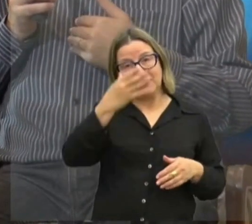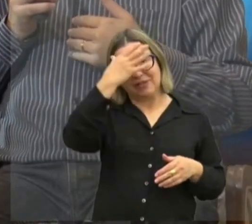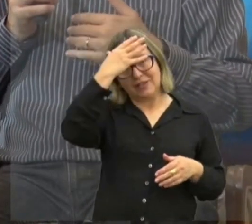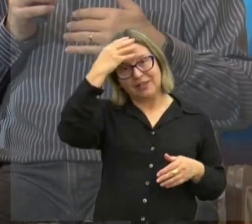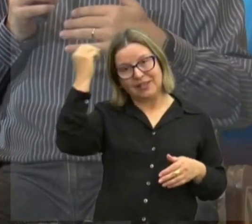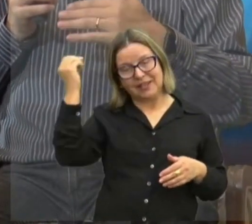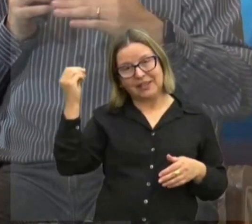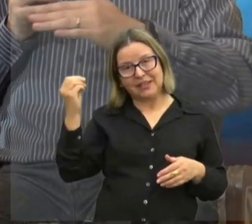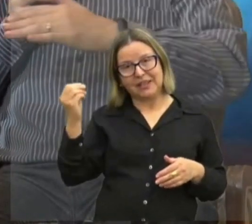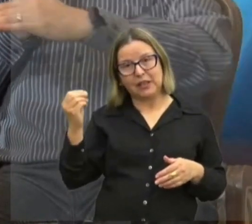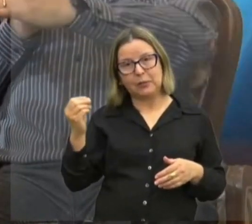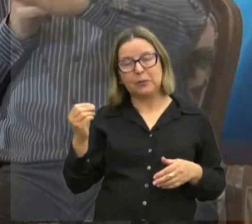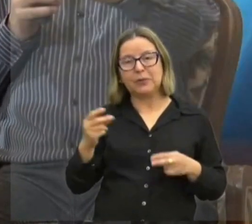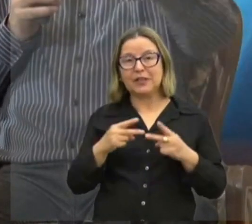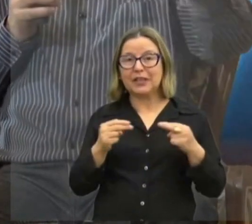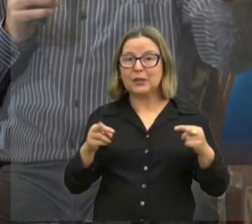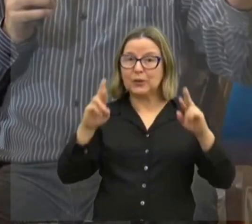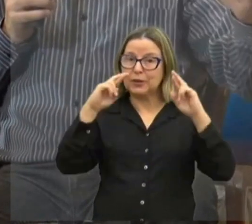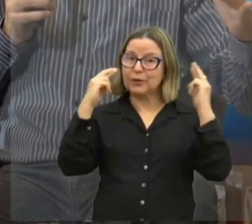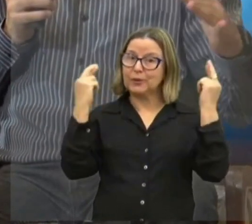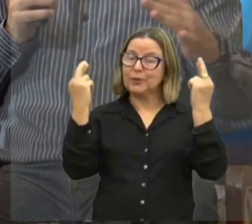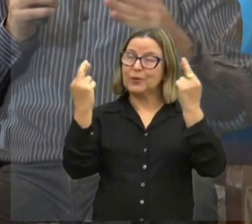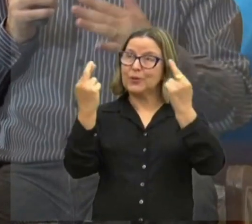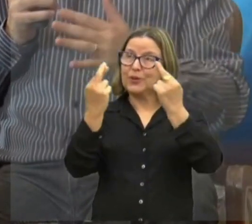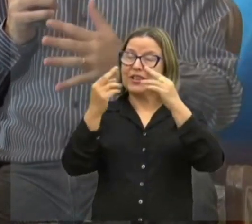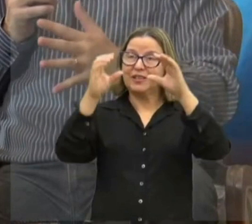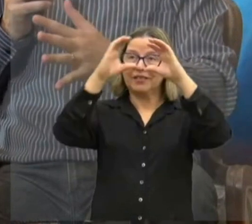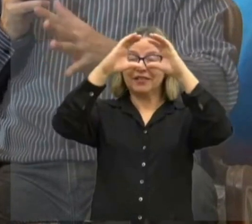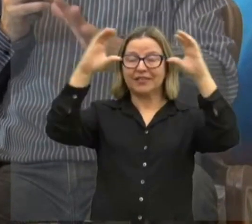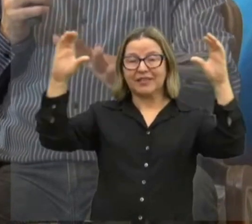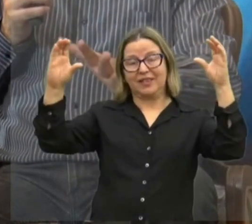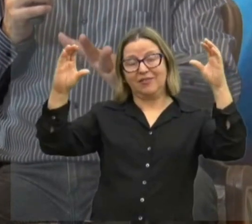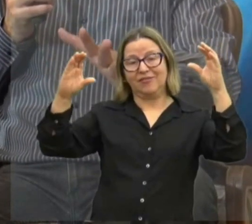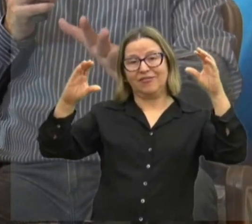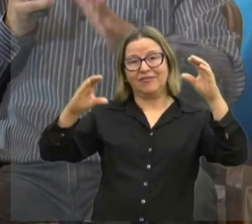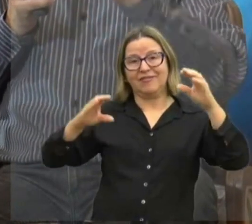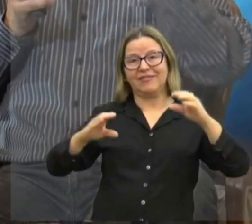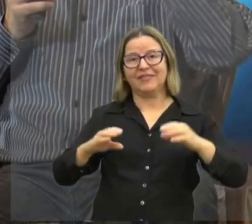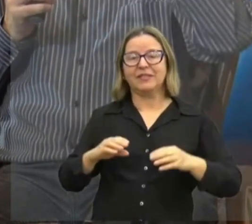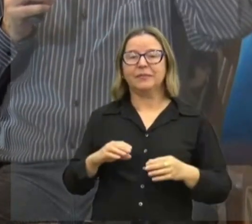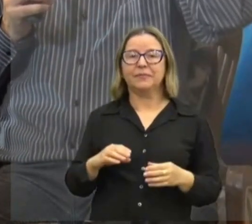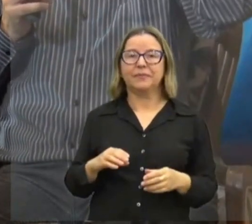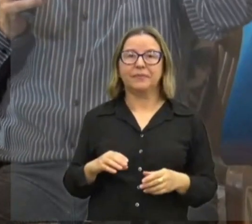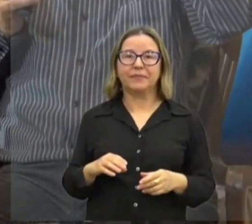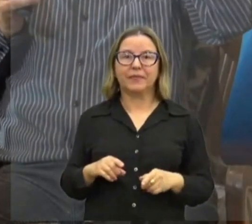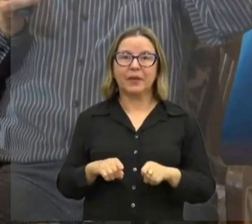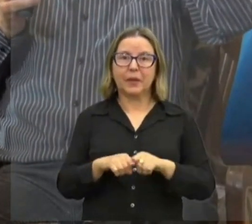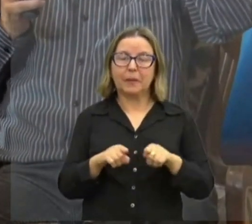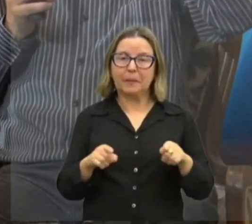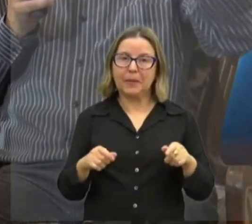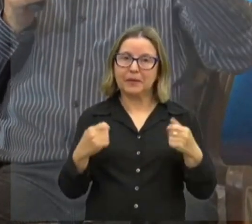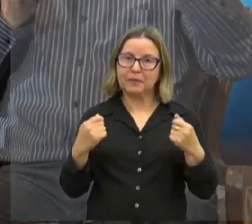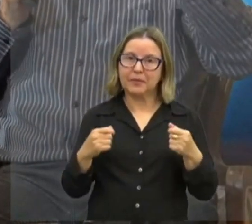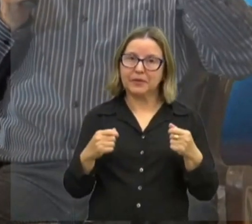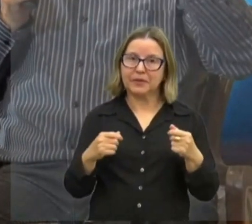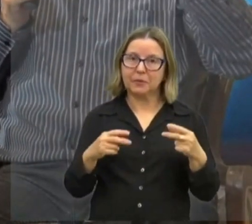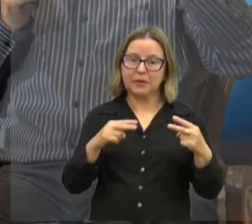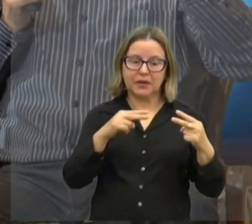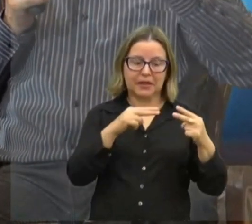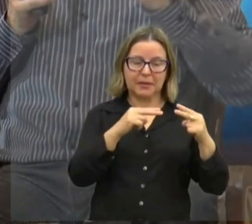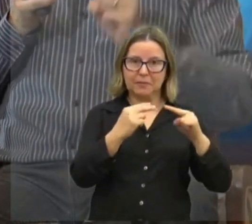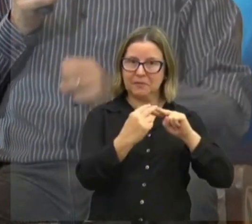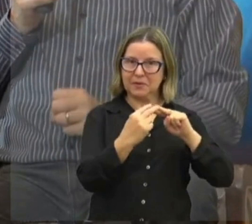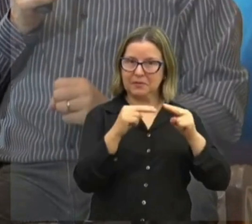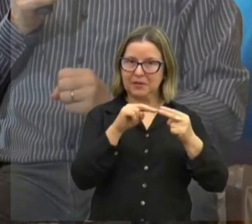Jesus para lidar com essas necessidades reais, mas numa perspectiva do Senhor, né?